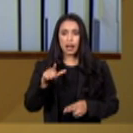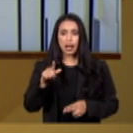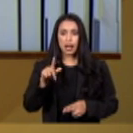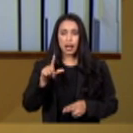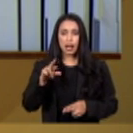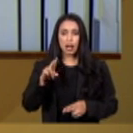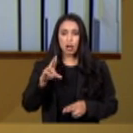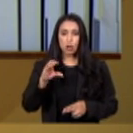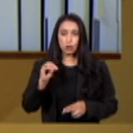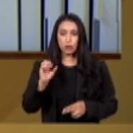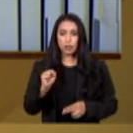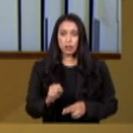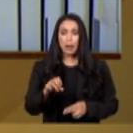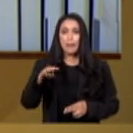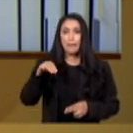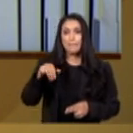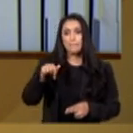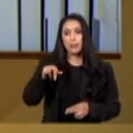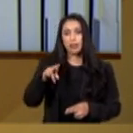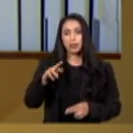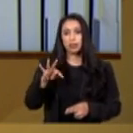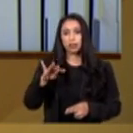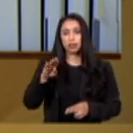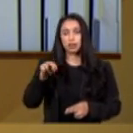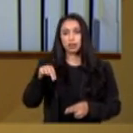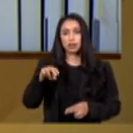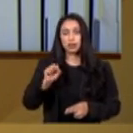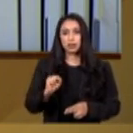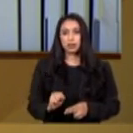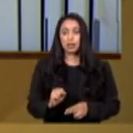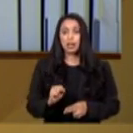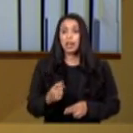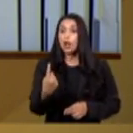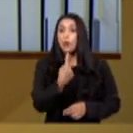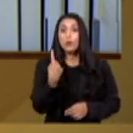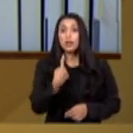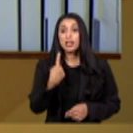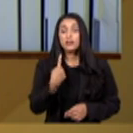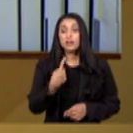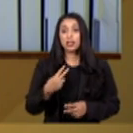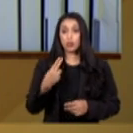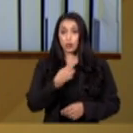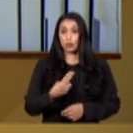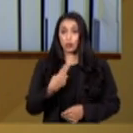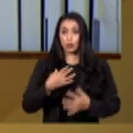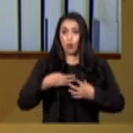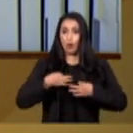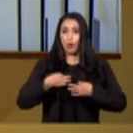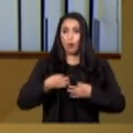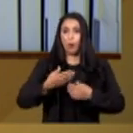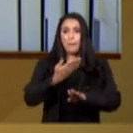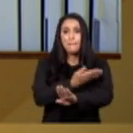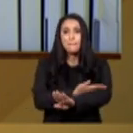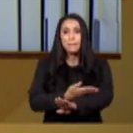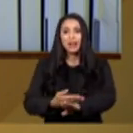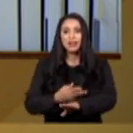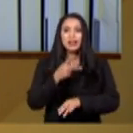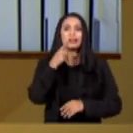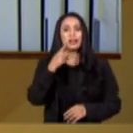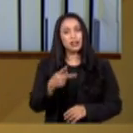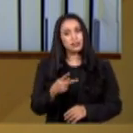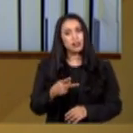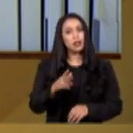única vez na vida se apresentou de branco e ele diz naquela oportunidade